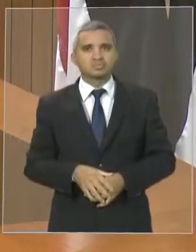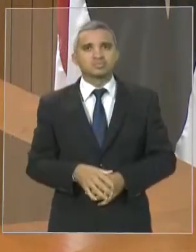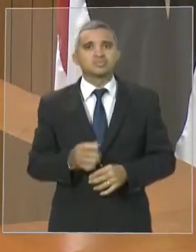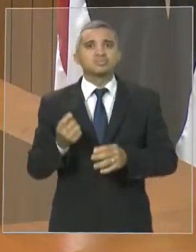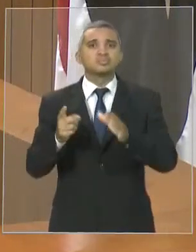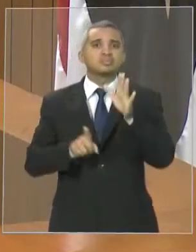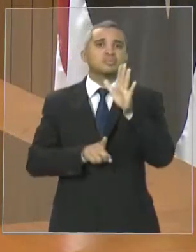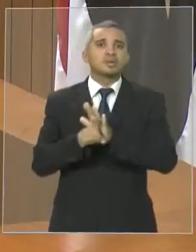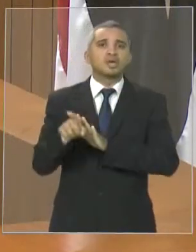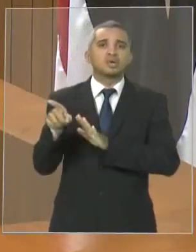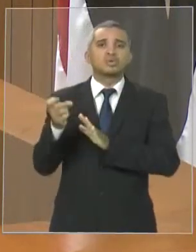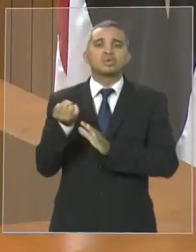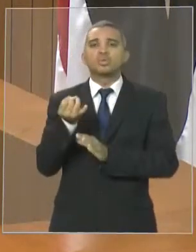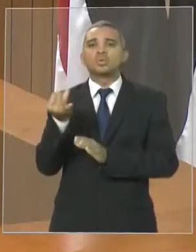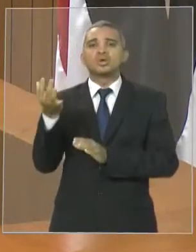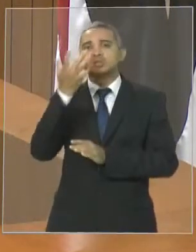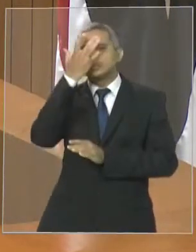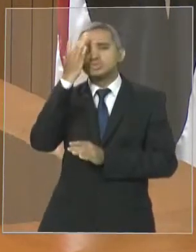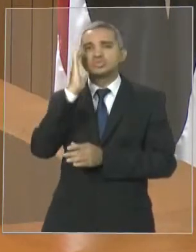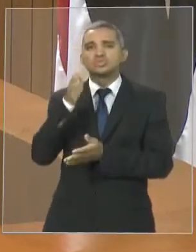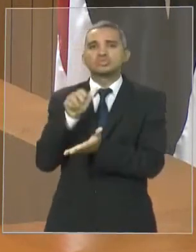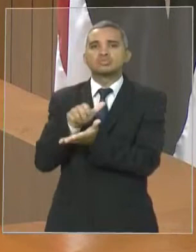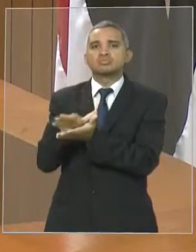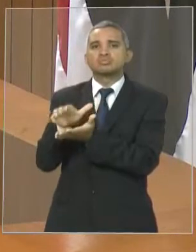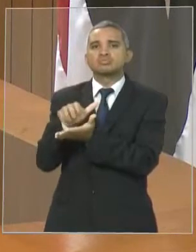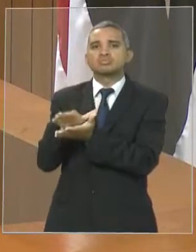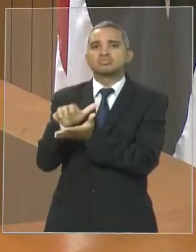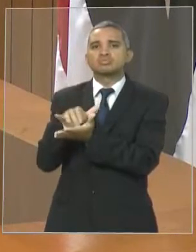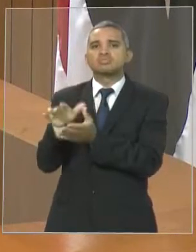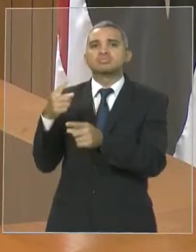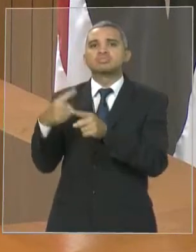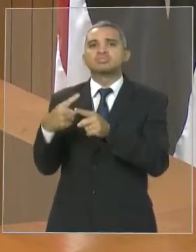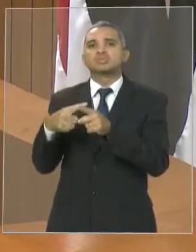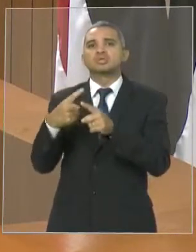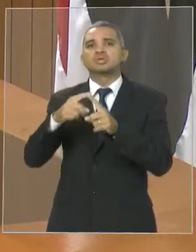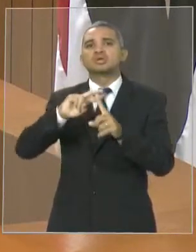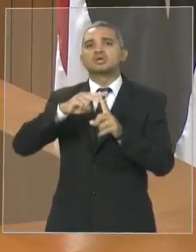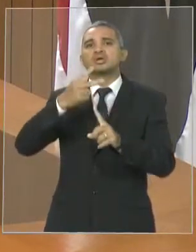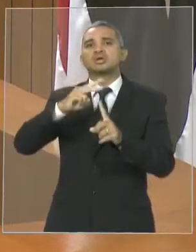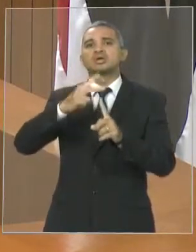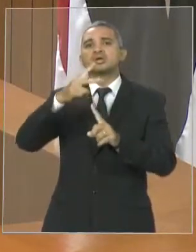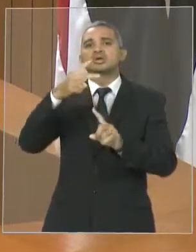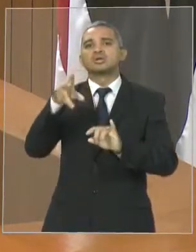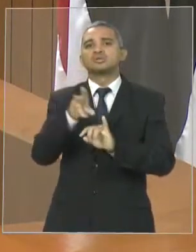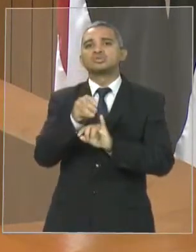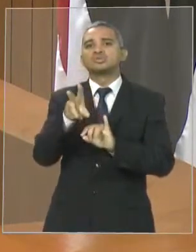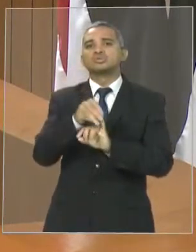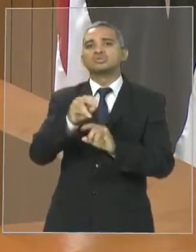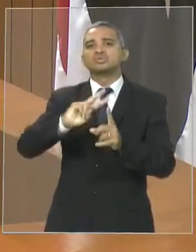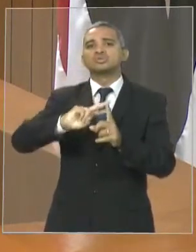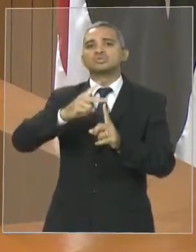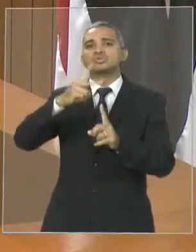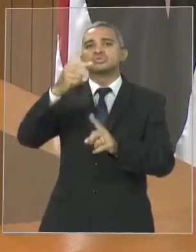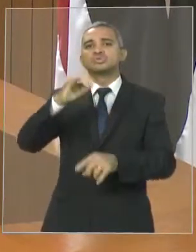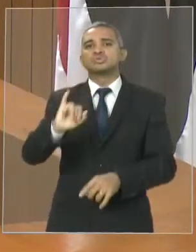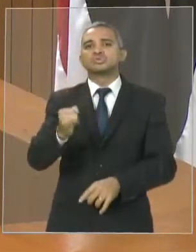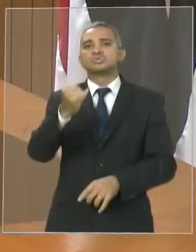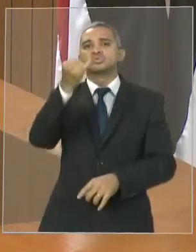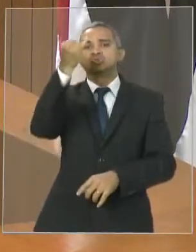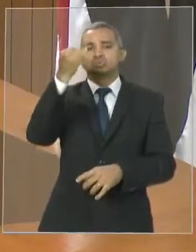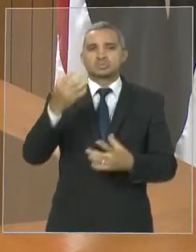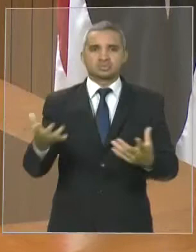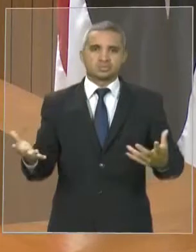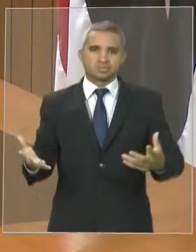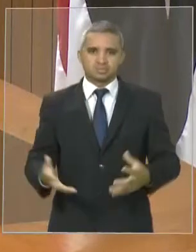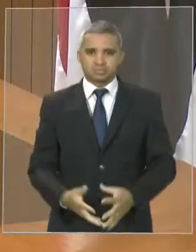que desempregar por conta da alta carga tributária e da mudança do regime de cobrança do ICMS, senhores.